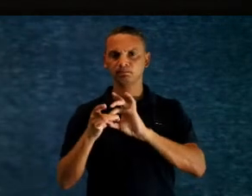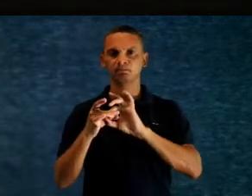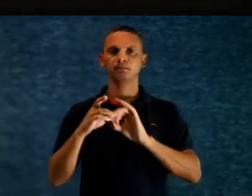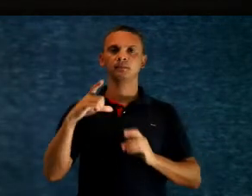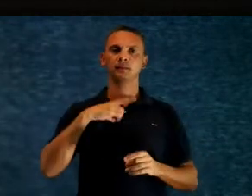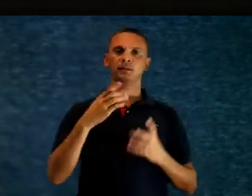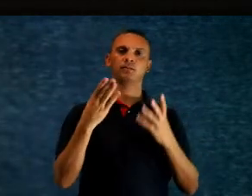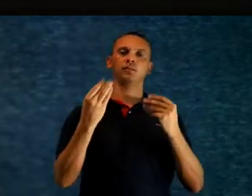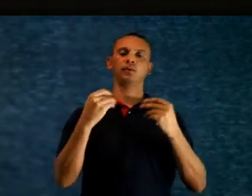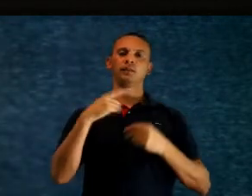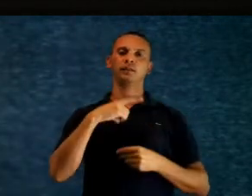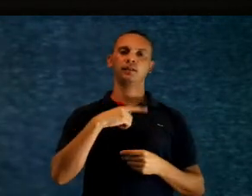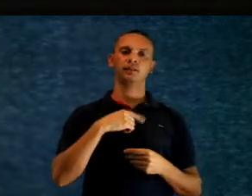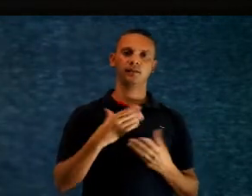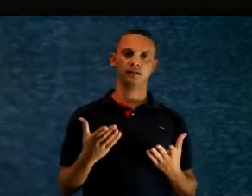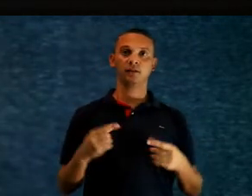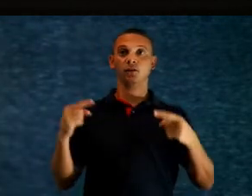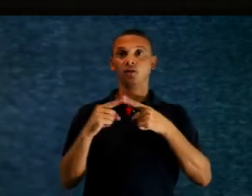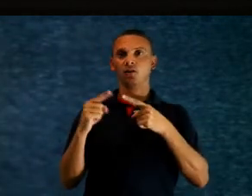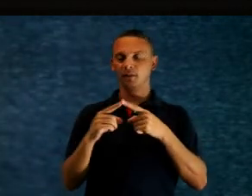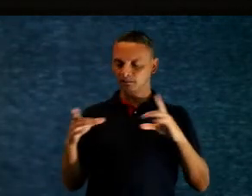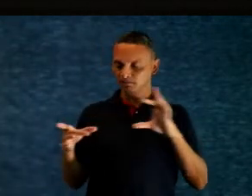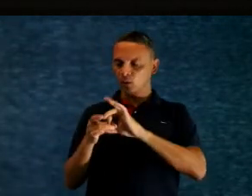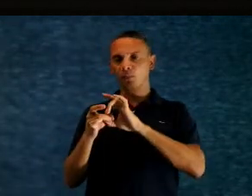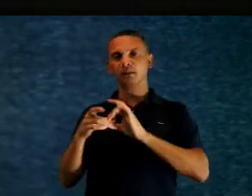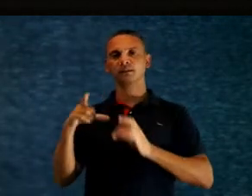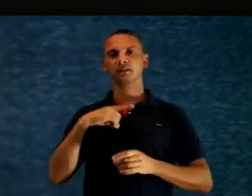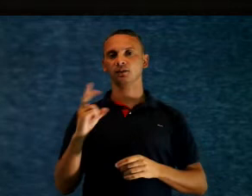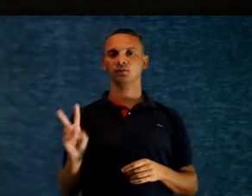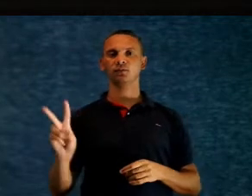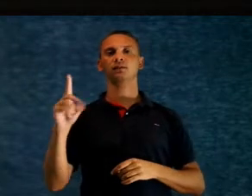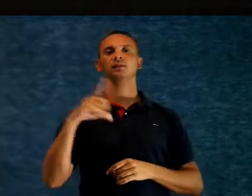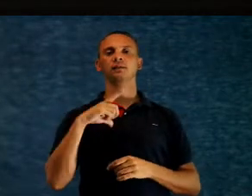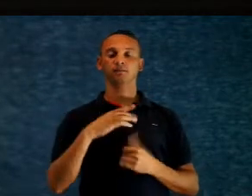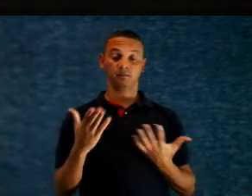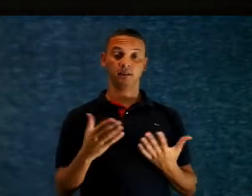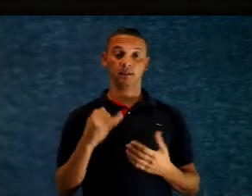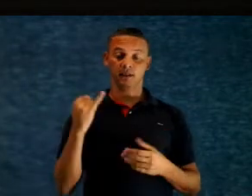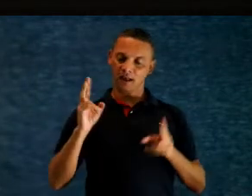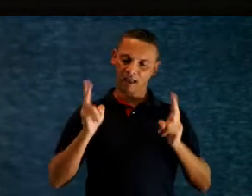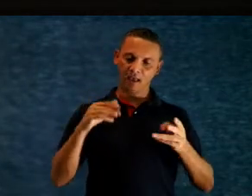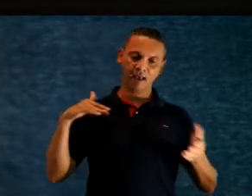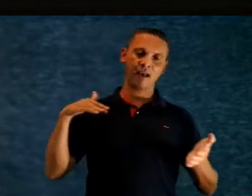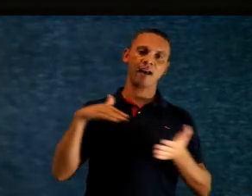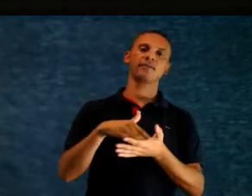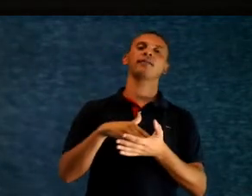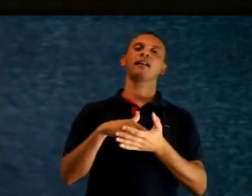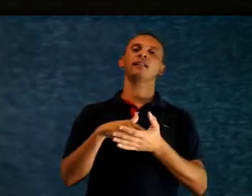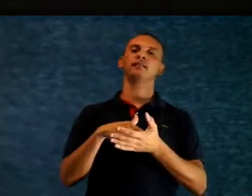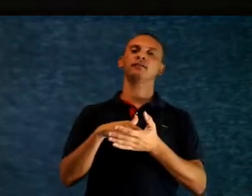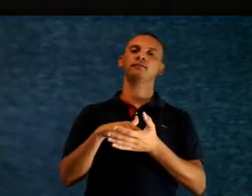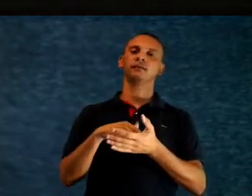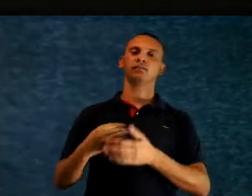o fim dos dois, né? Com apenas 12 dias de diferença. E Drummond era muito ciumento, não era não,